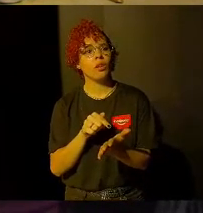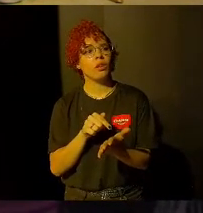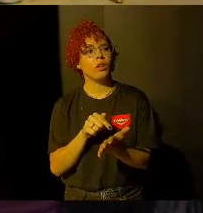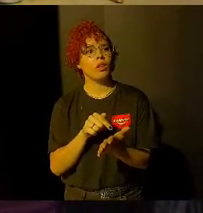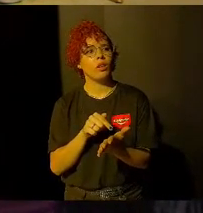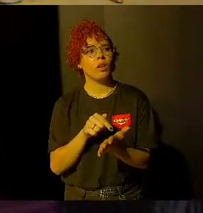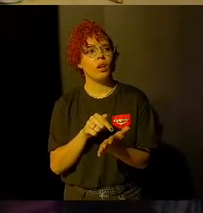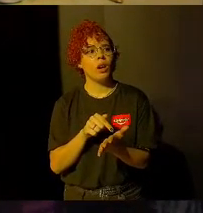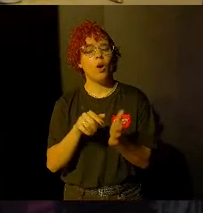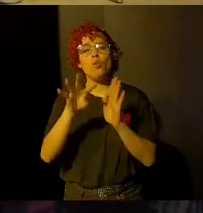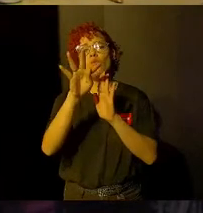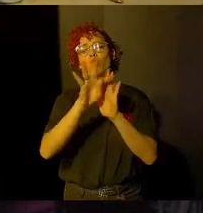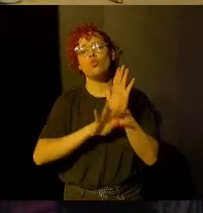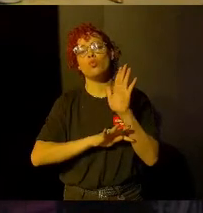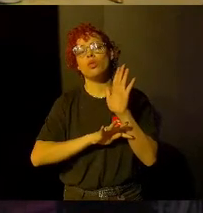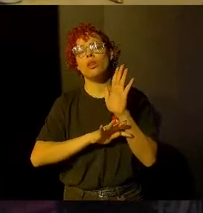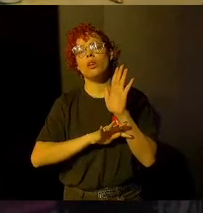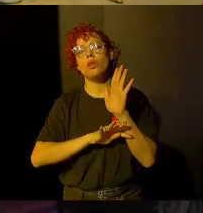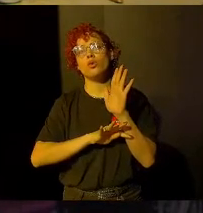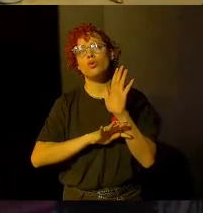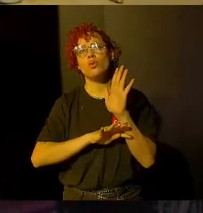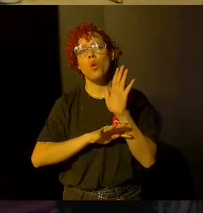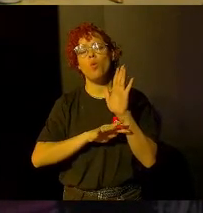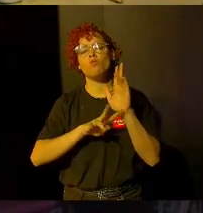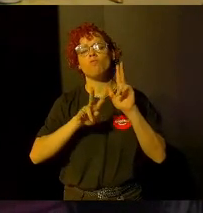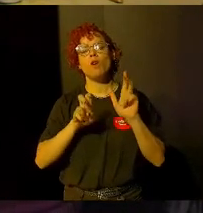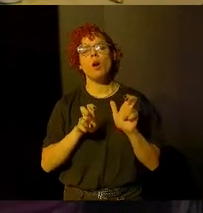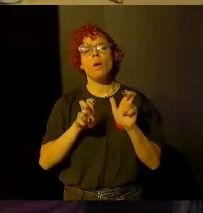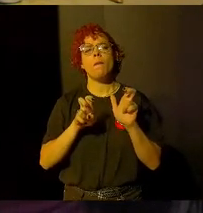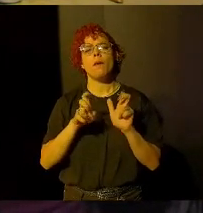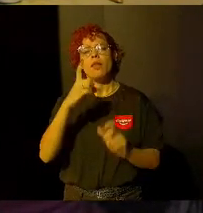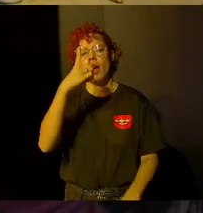o texto como também uma peça gráfica